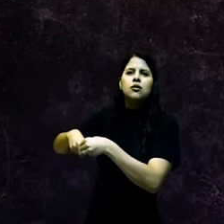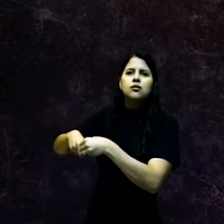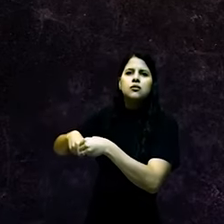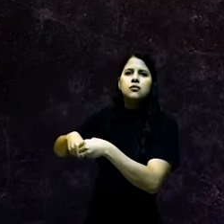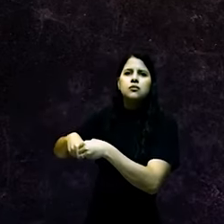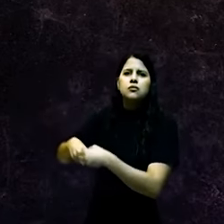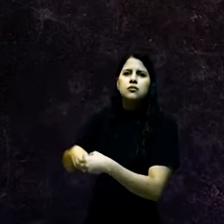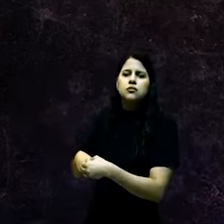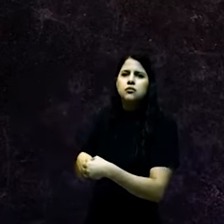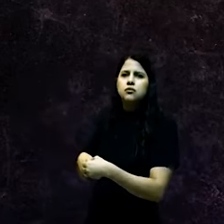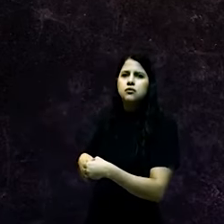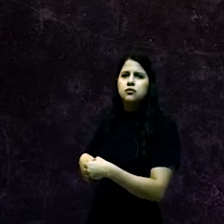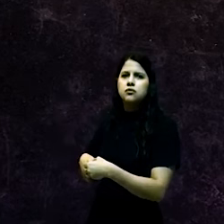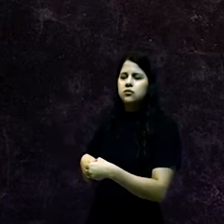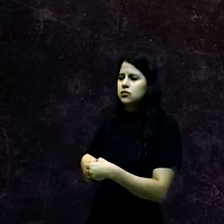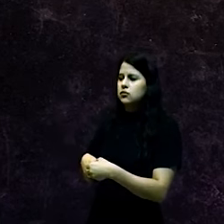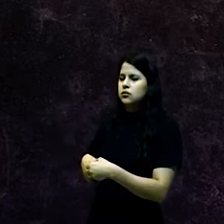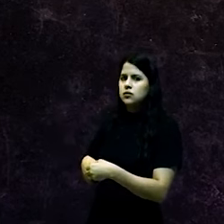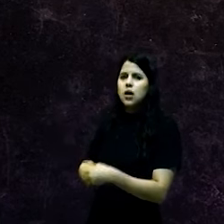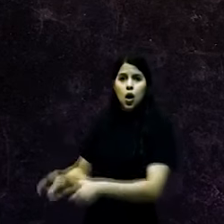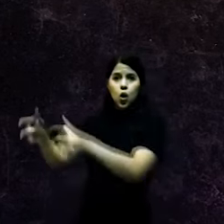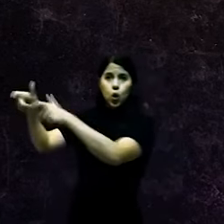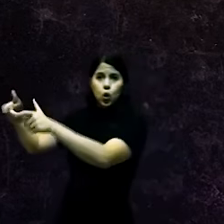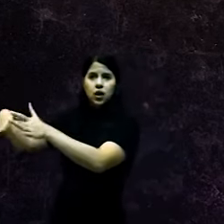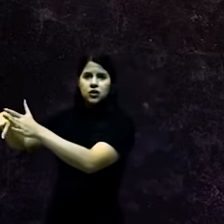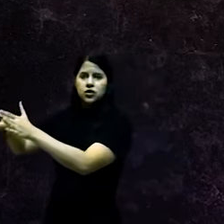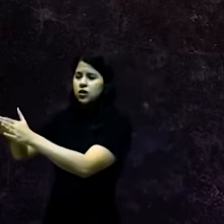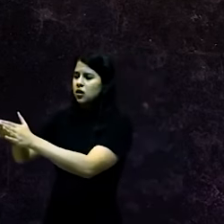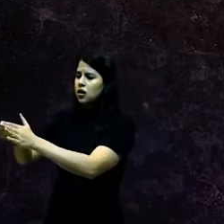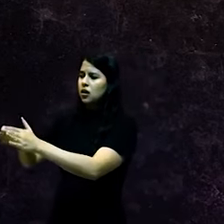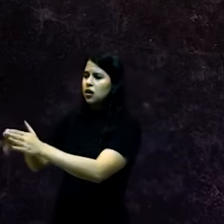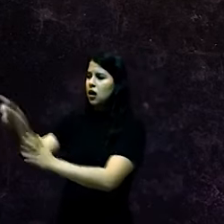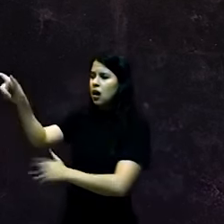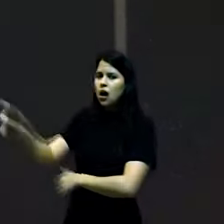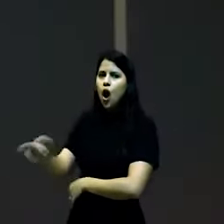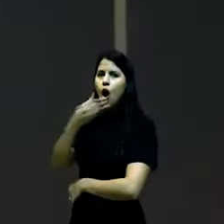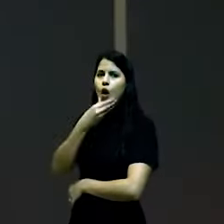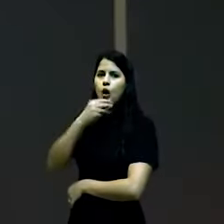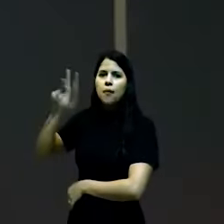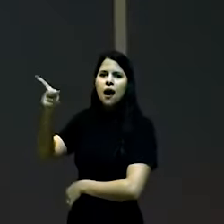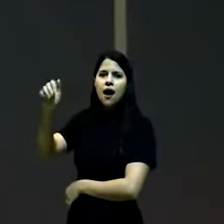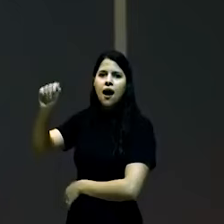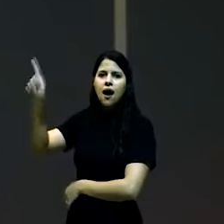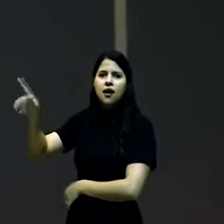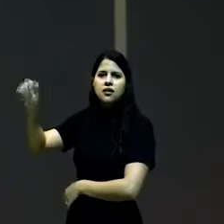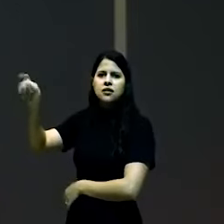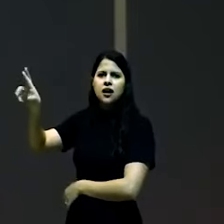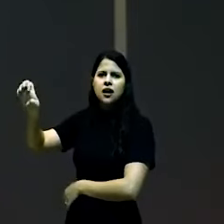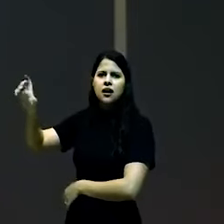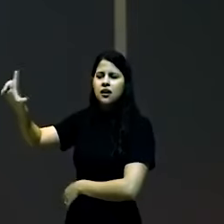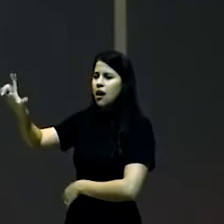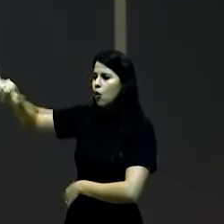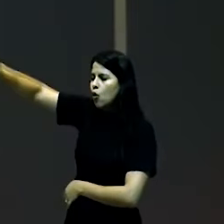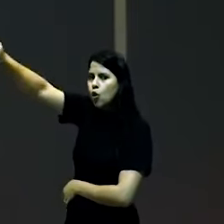Chegando lá, unja Azael como rei da Síria. Sabe o que Deus está dizendo a Elias?